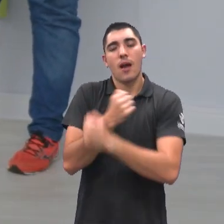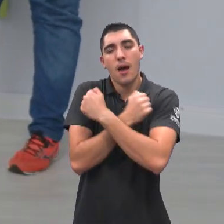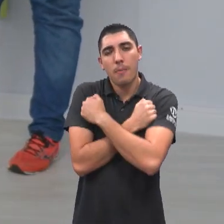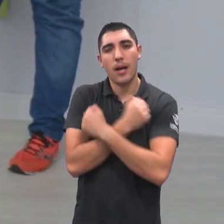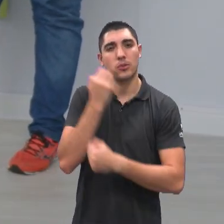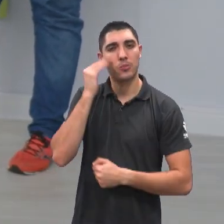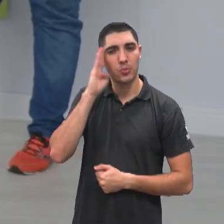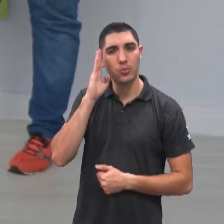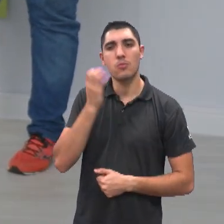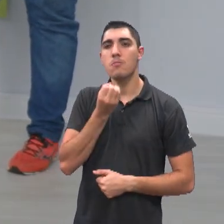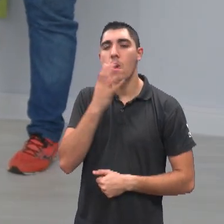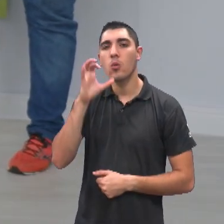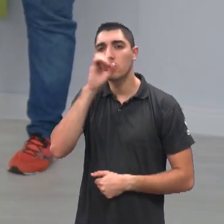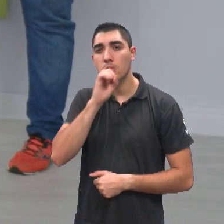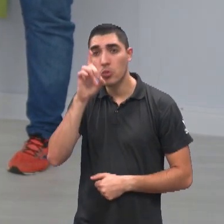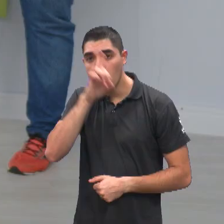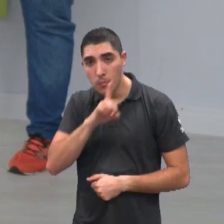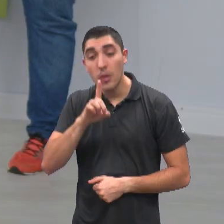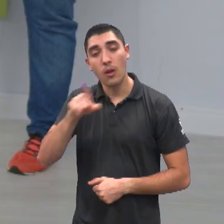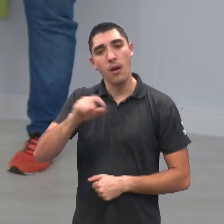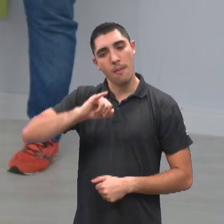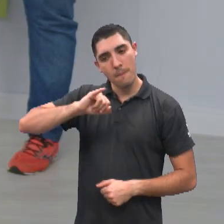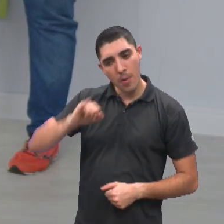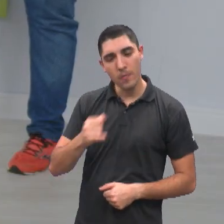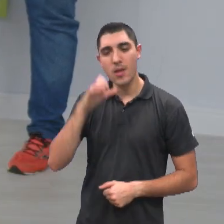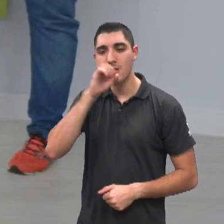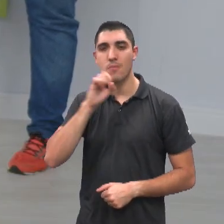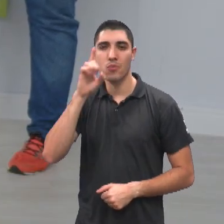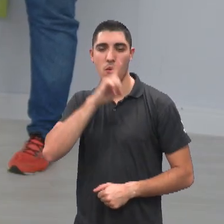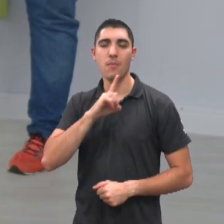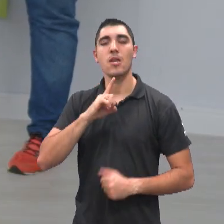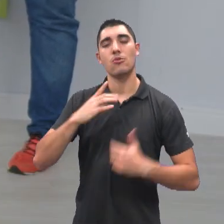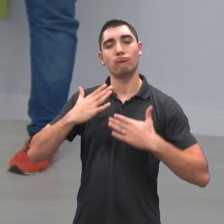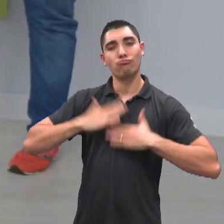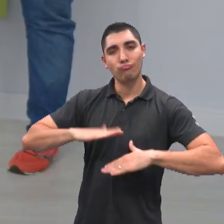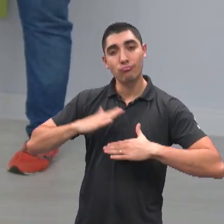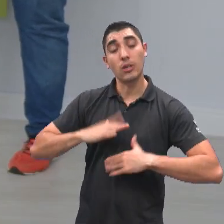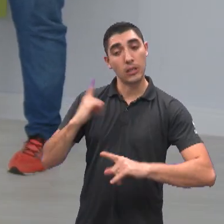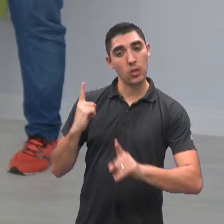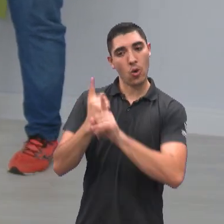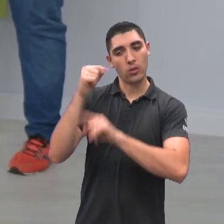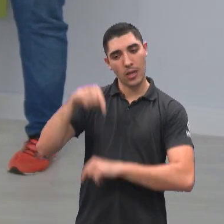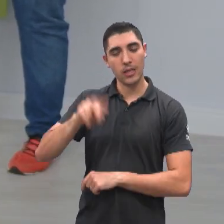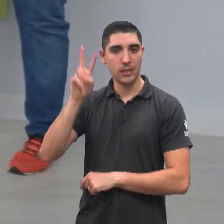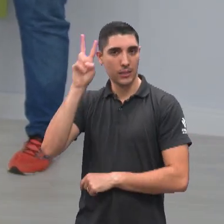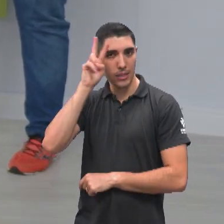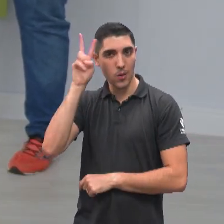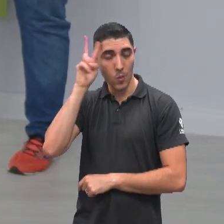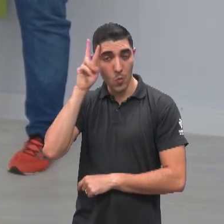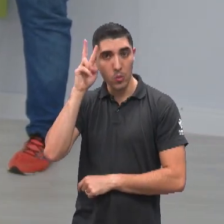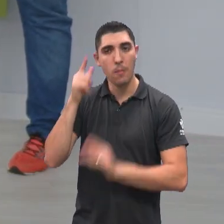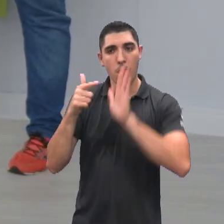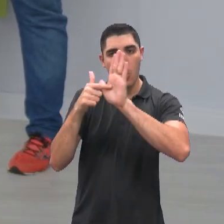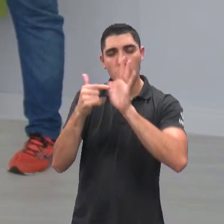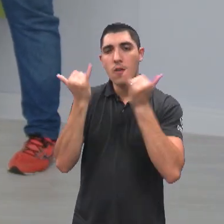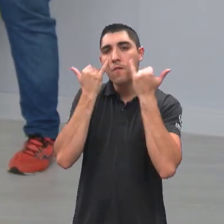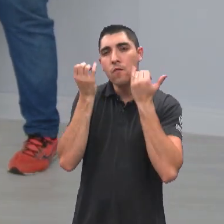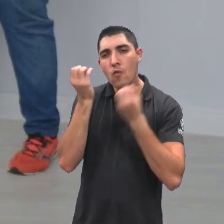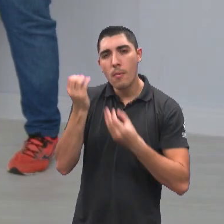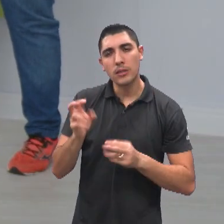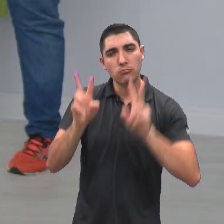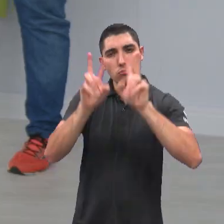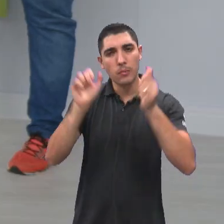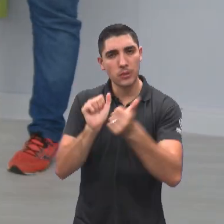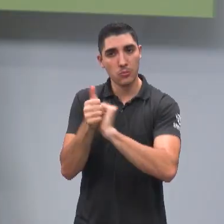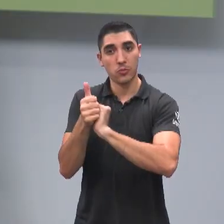você, ótimo final de semana, aproveite o seu final de semana da melhor forma possível e te espero segunda-feira aqui para a gente atualizar tudo sobre os esportes da nossa